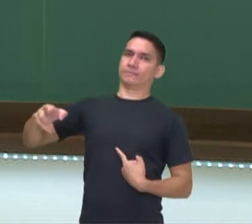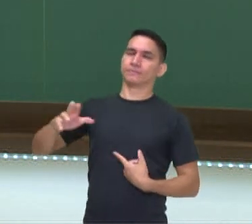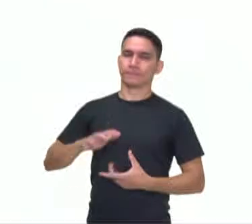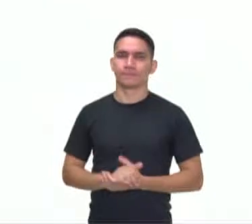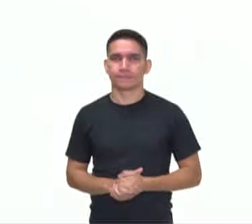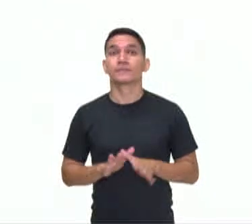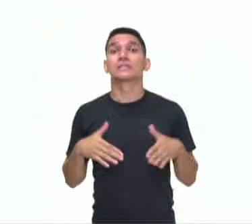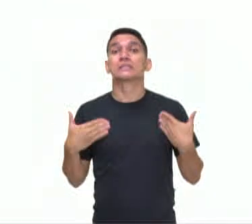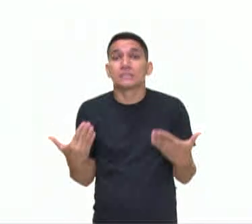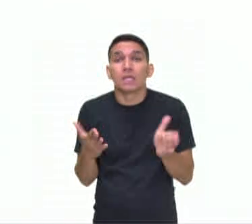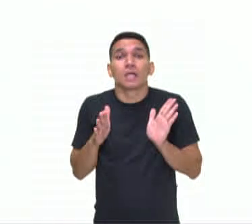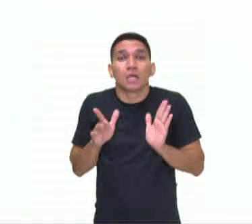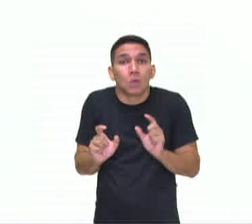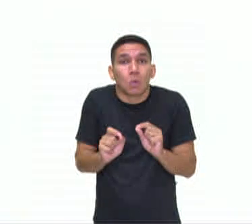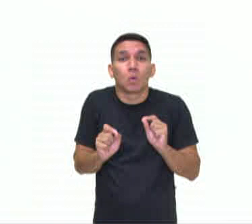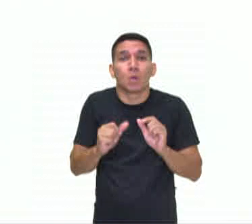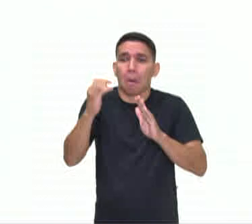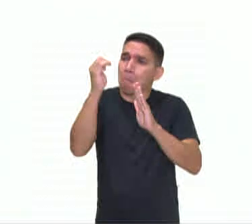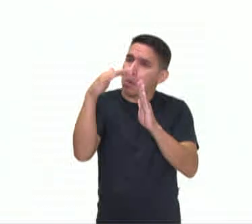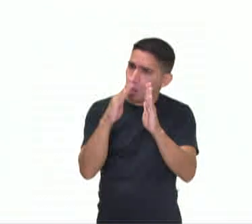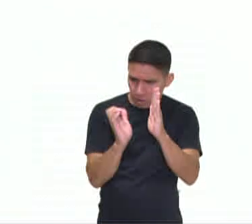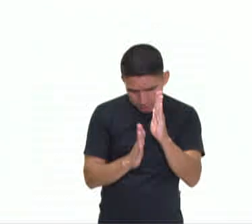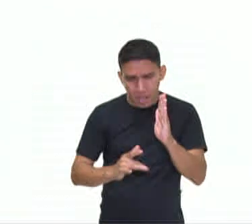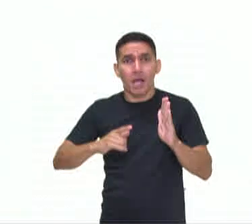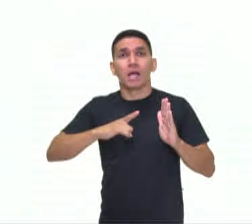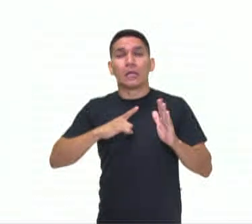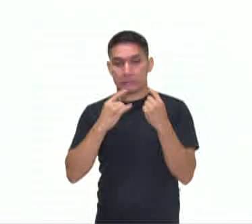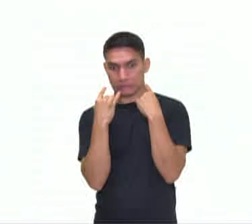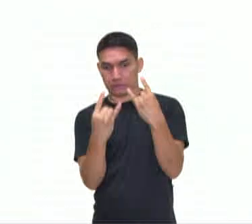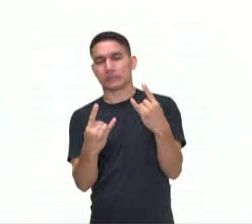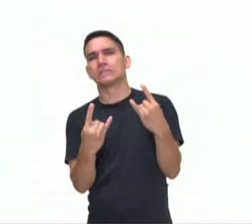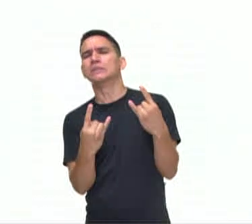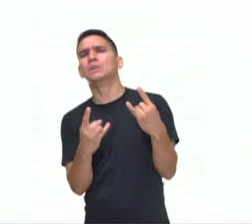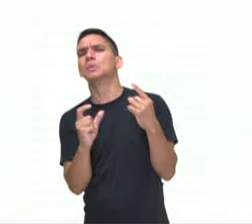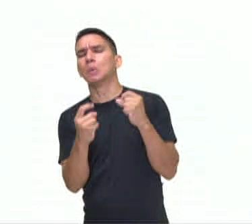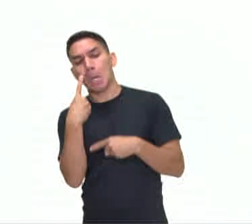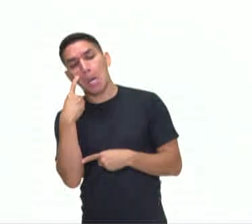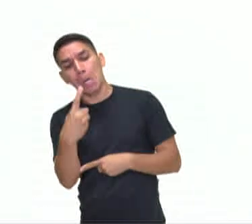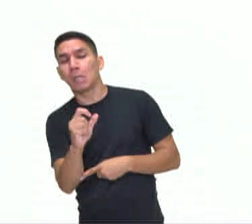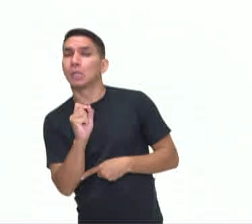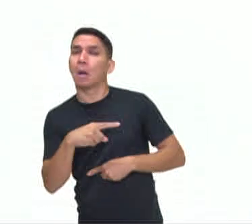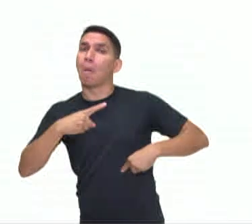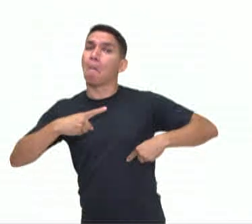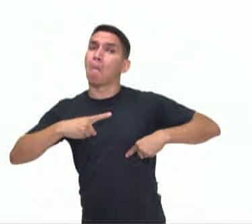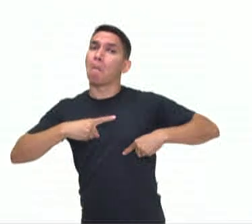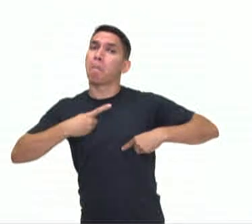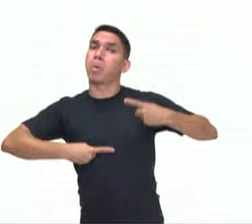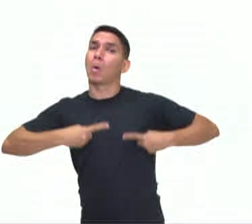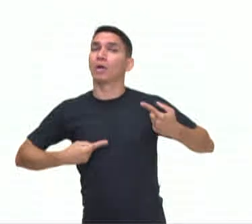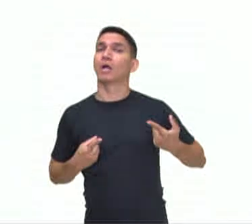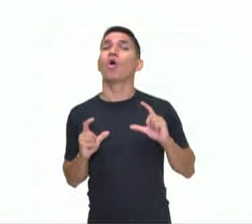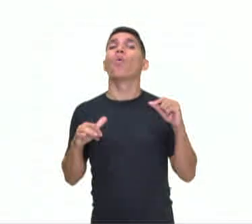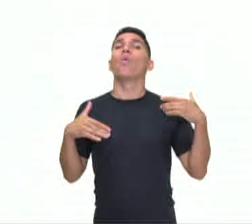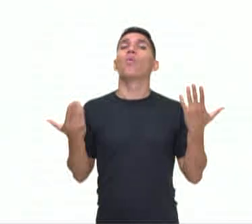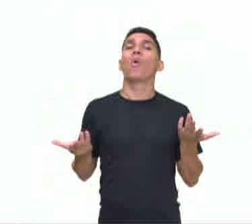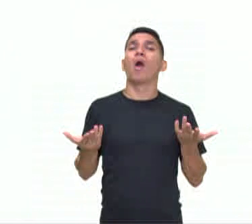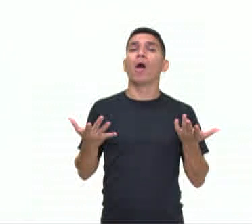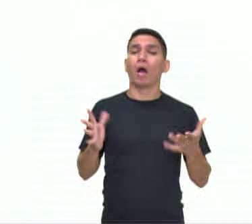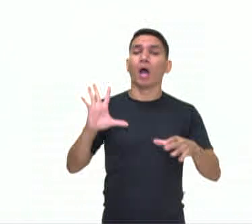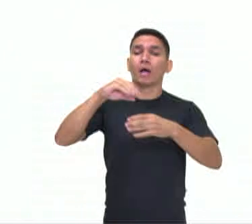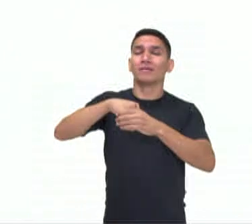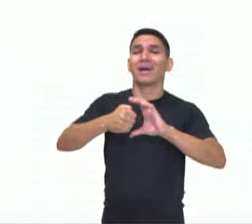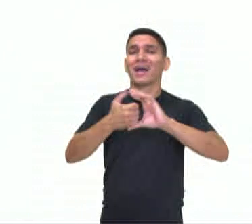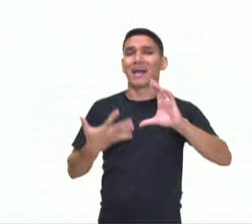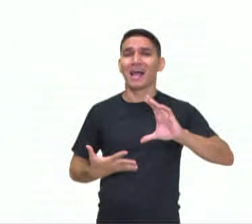religiosidade. Entretanto, o Barroco tinha também um conteúdo interessante político. O que seria um novo conflito característico na Idade Moderna?